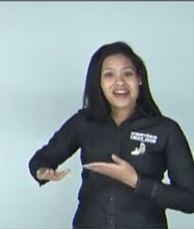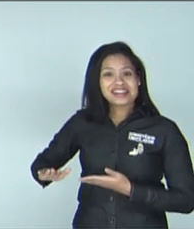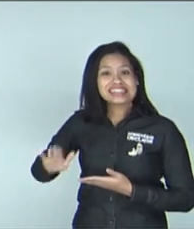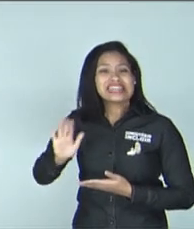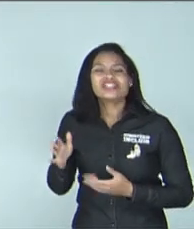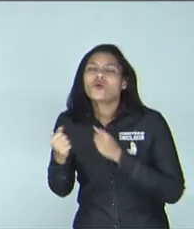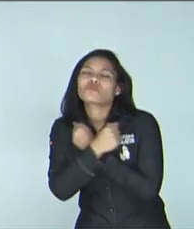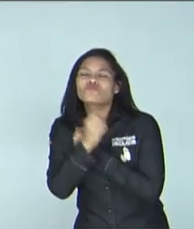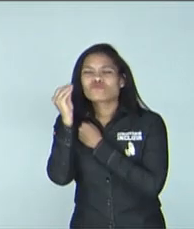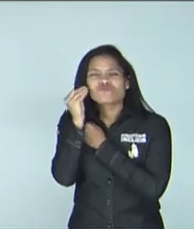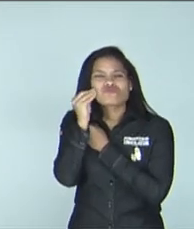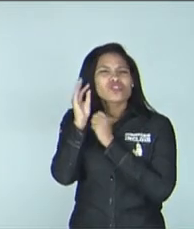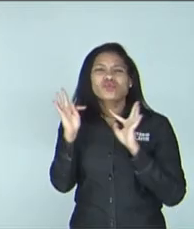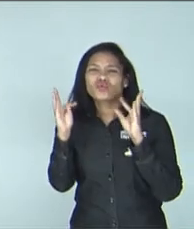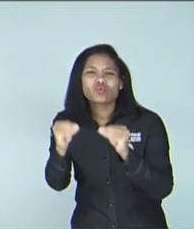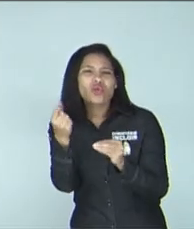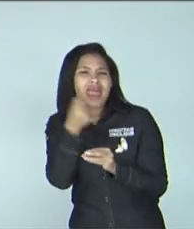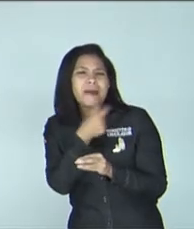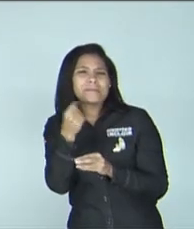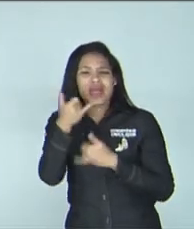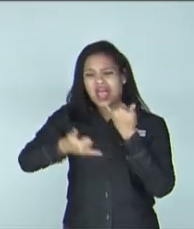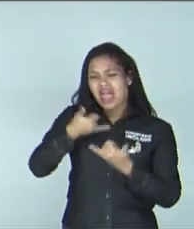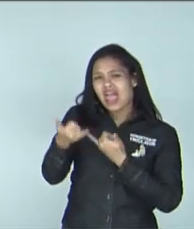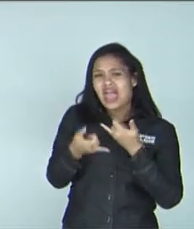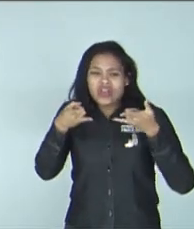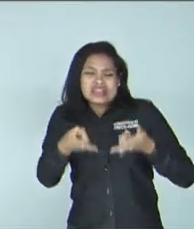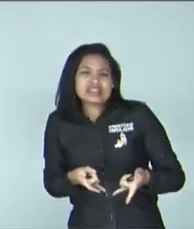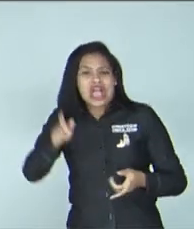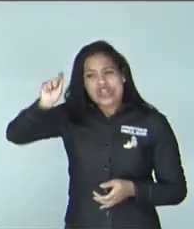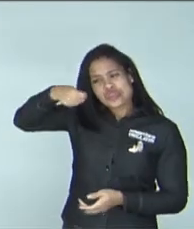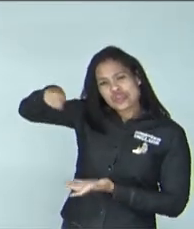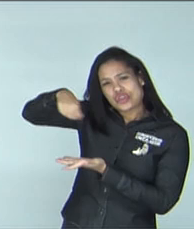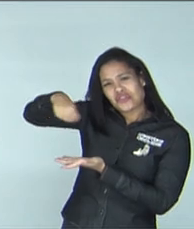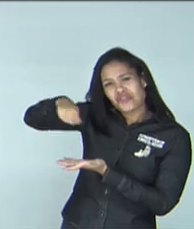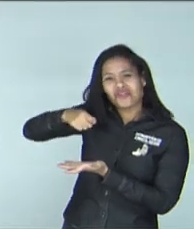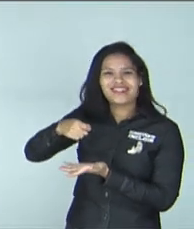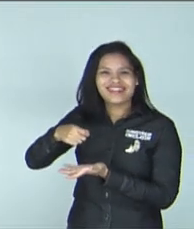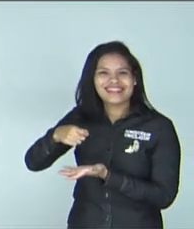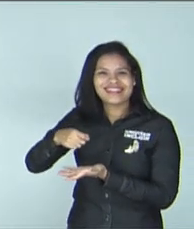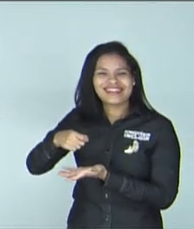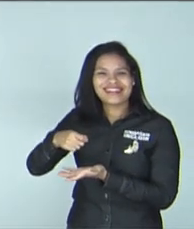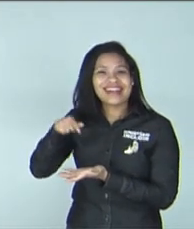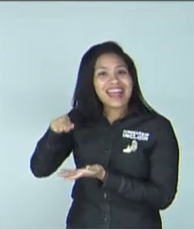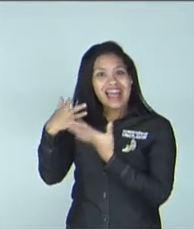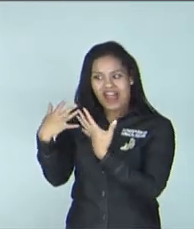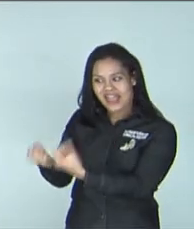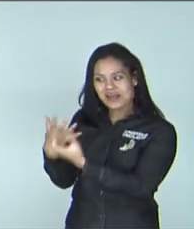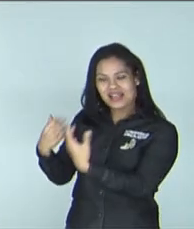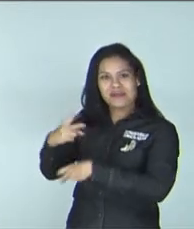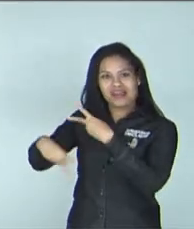vou ganhar beijo ela ganha remédio ela ganha tudo caminha chocado tudo ela só ganha mas ela já aprendeu